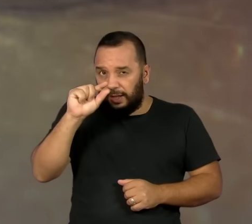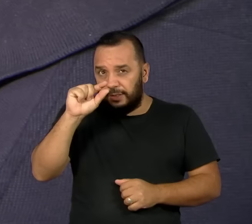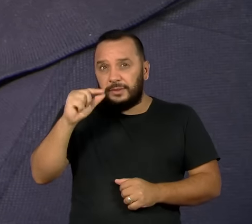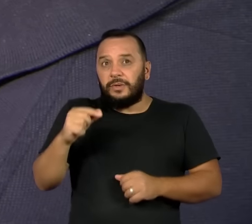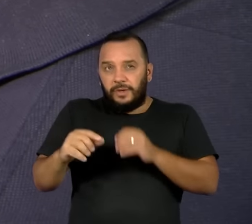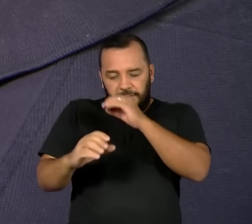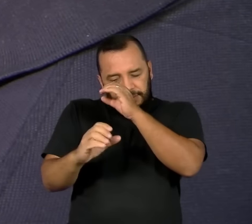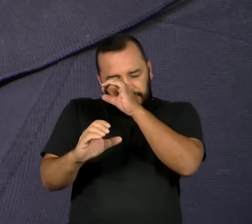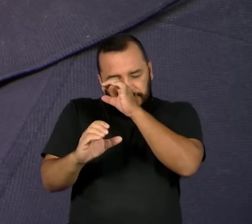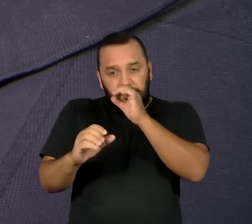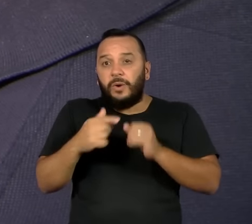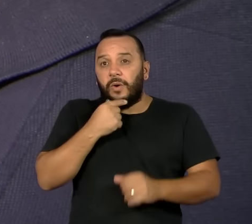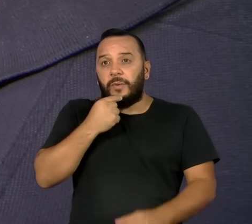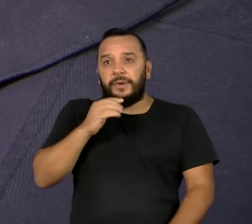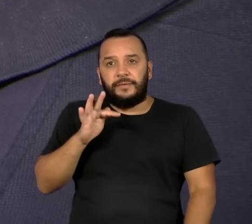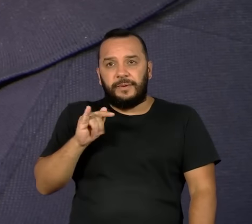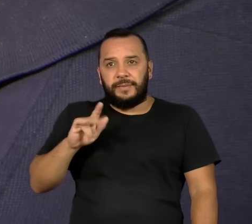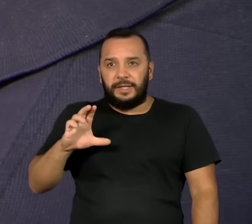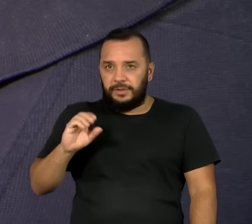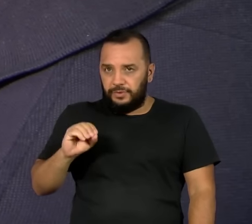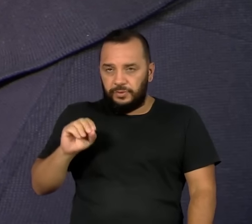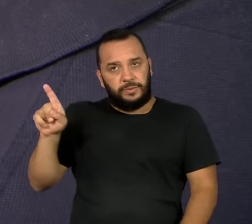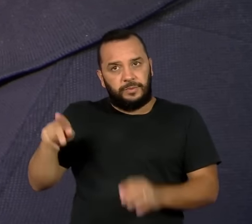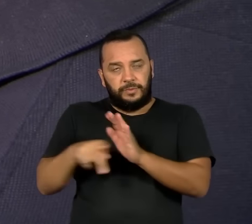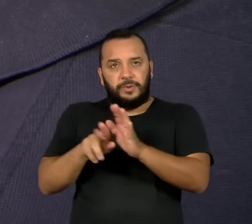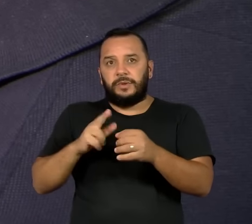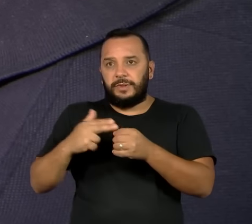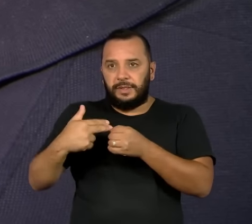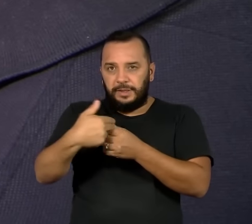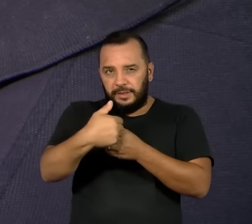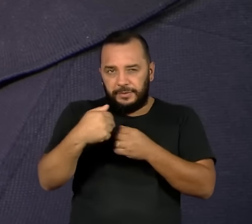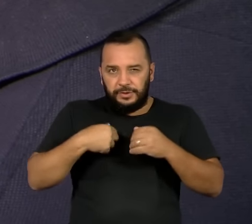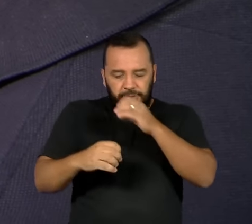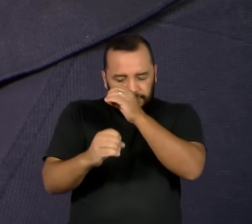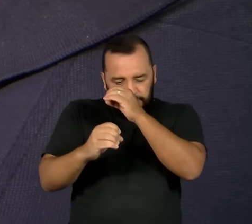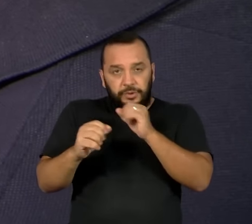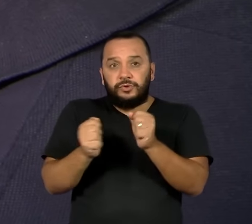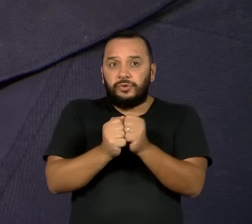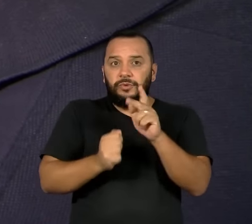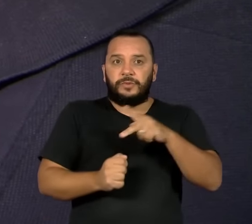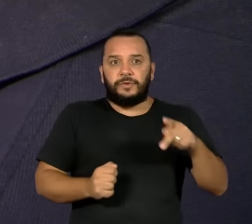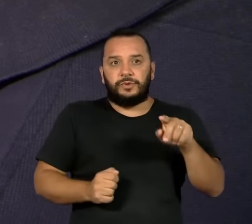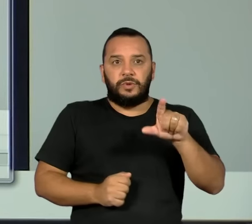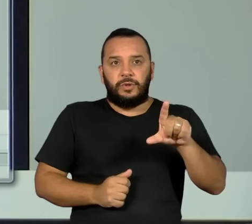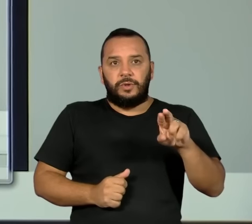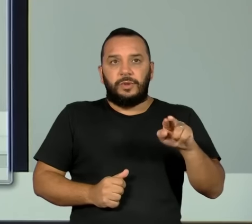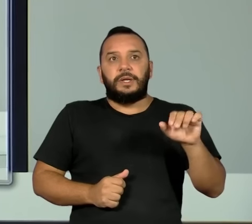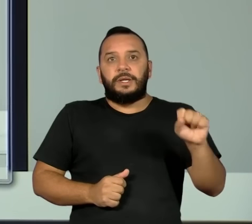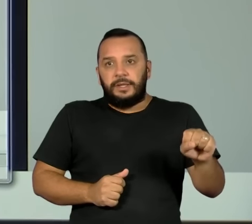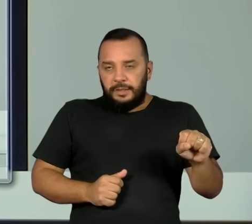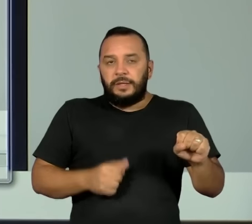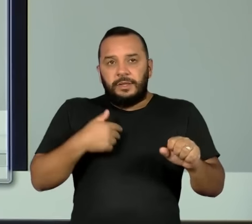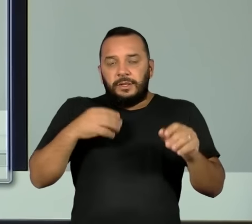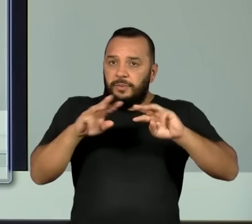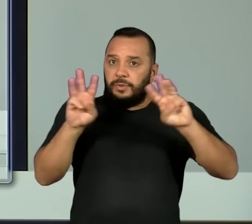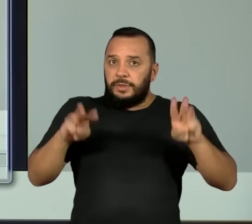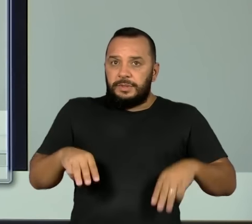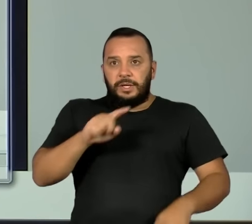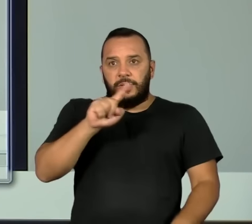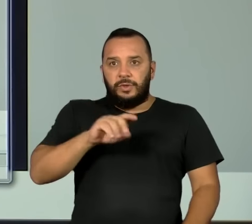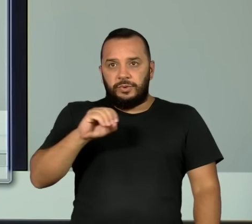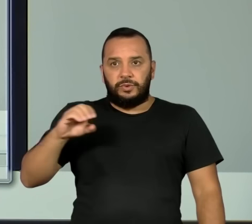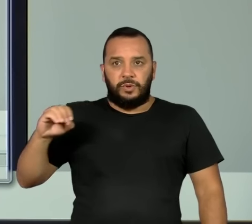Machado, do Instituto de Biologia da Unicamp. Junto com o professor Luiz Ricardo De Simone, do Museu de Zoologia